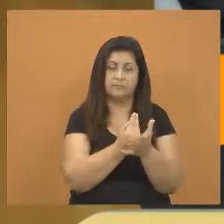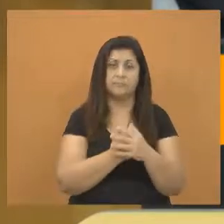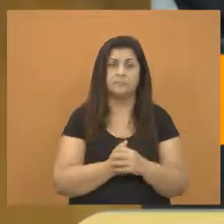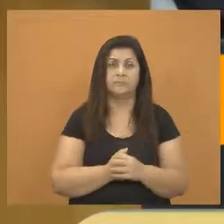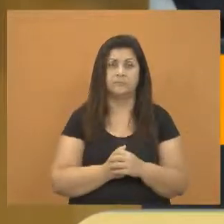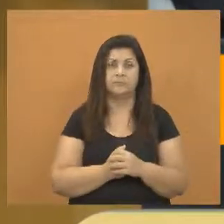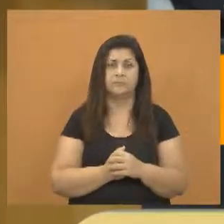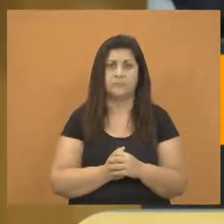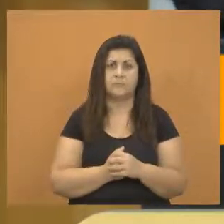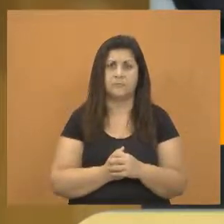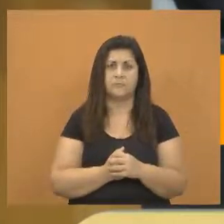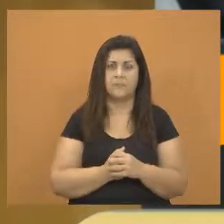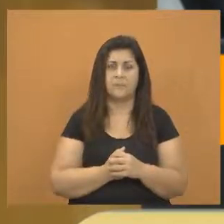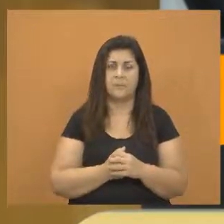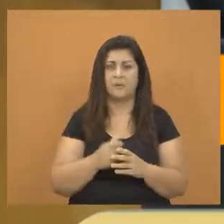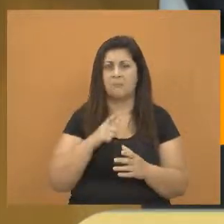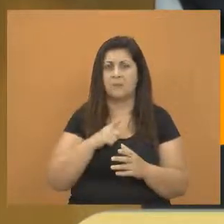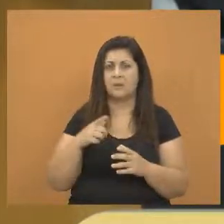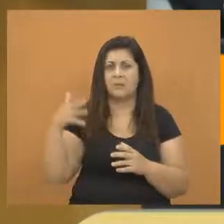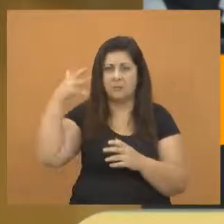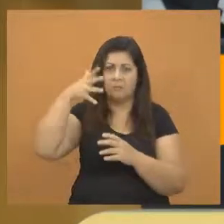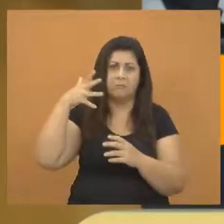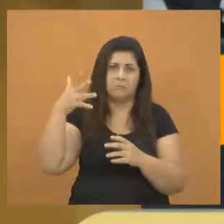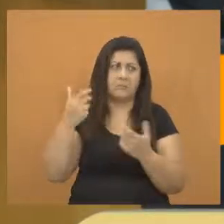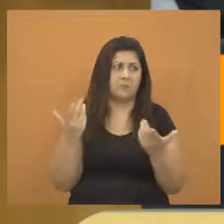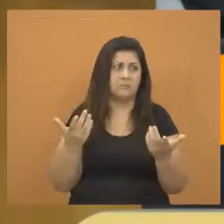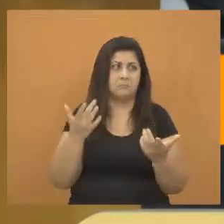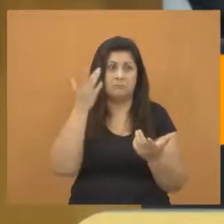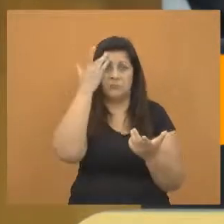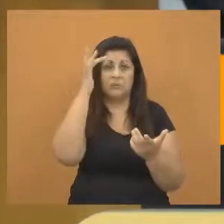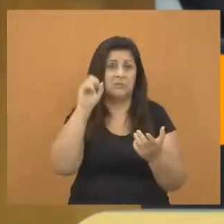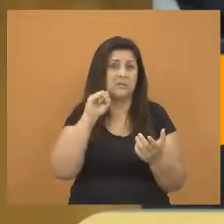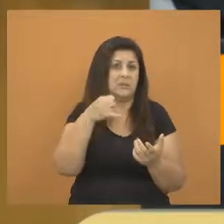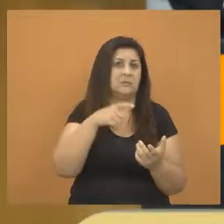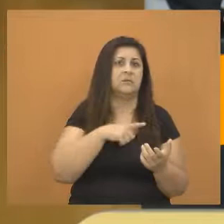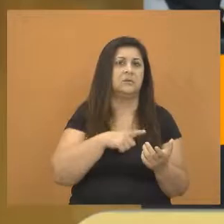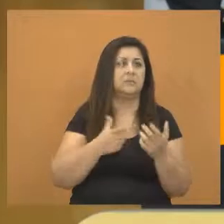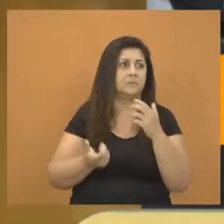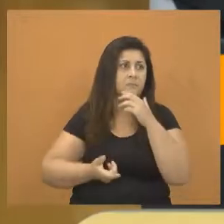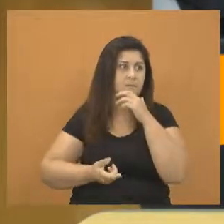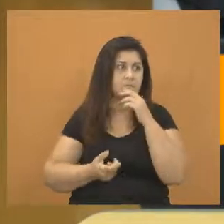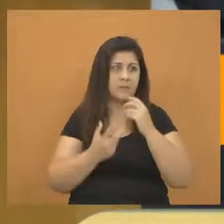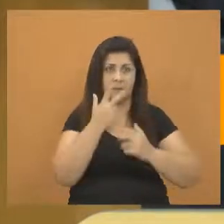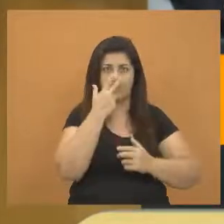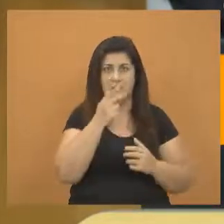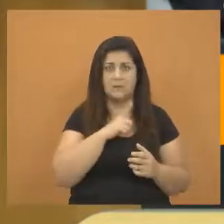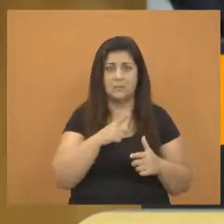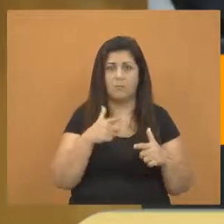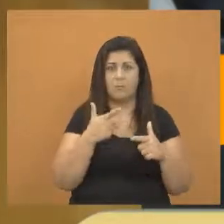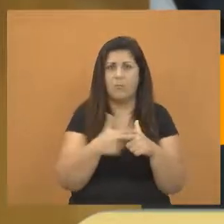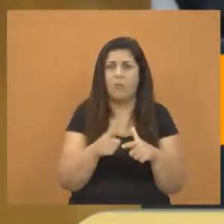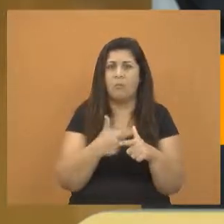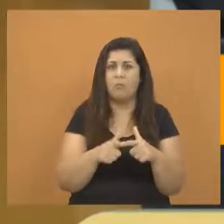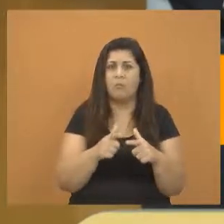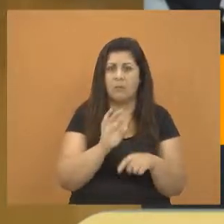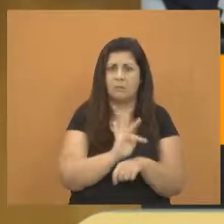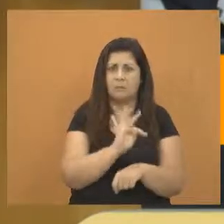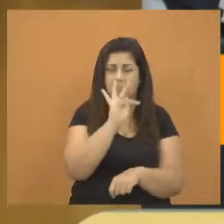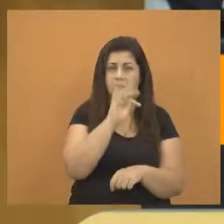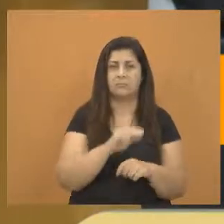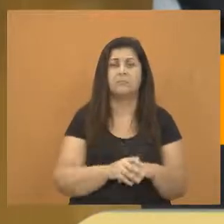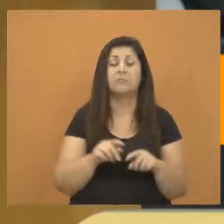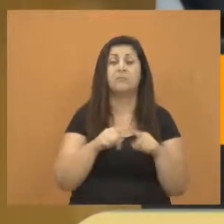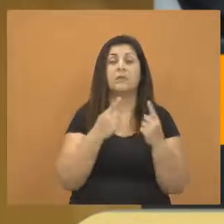da audiência que tivemos aqui na Câmara, não sei se foi possível. Parece que tiveram um problema técnico, mas o Plano